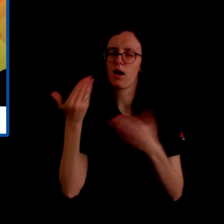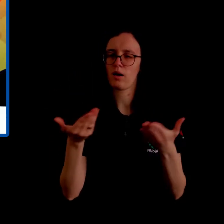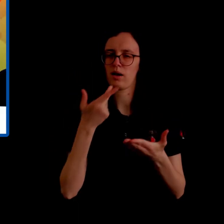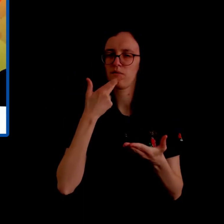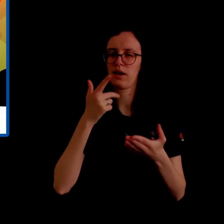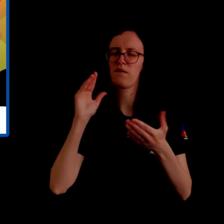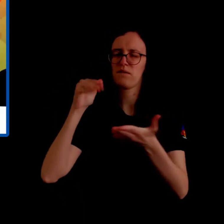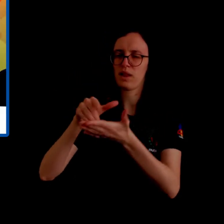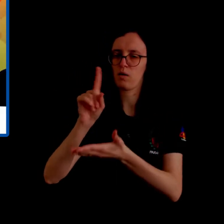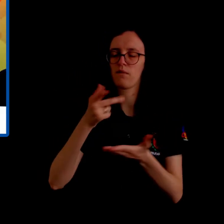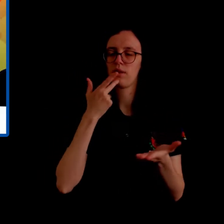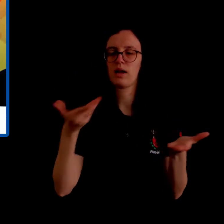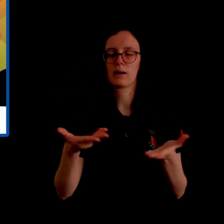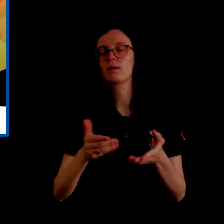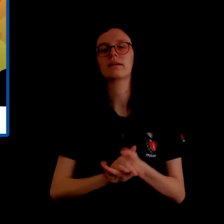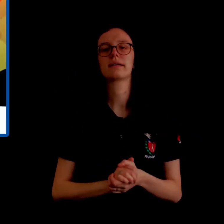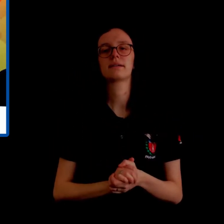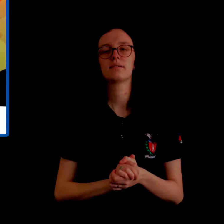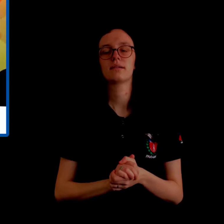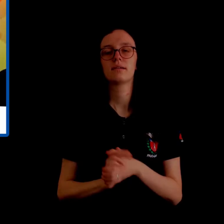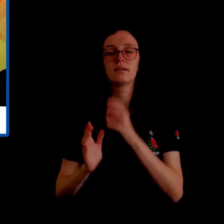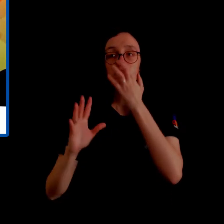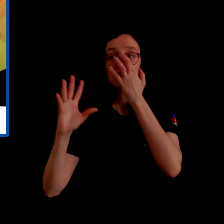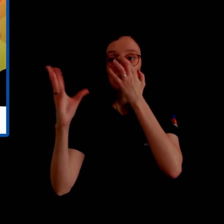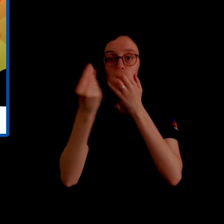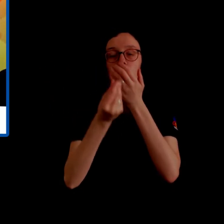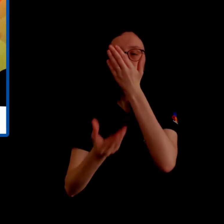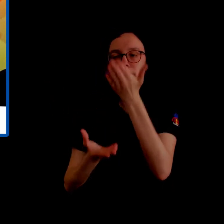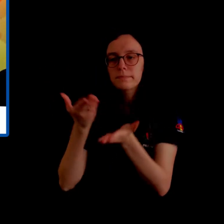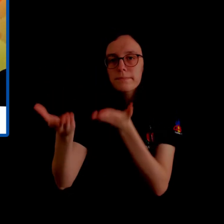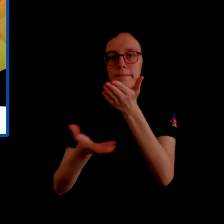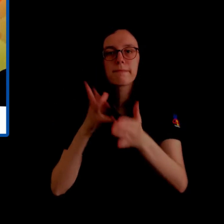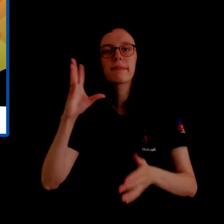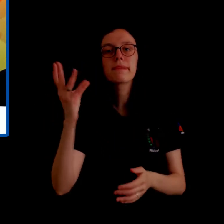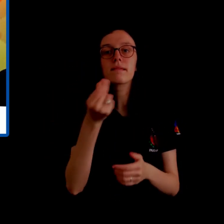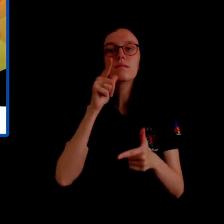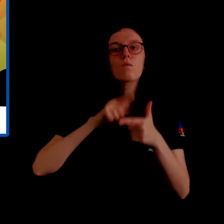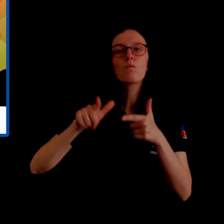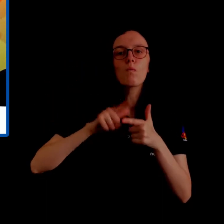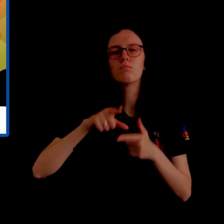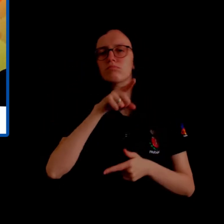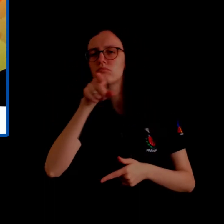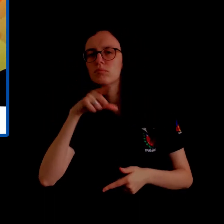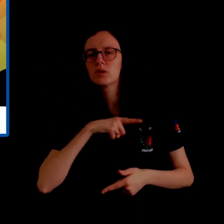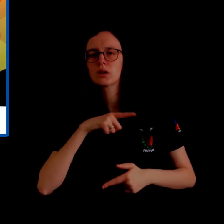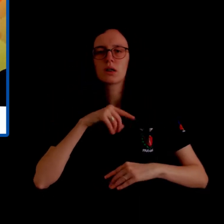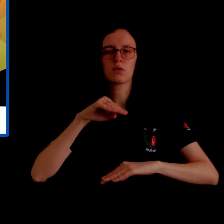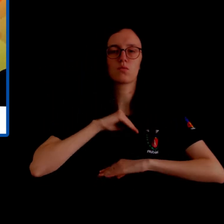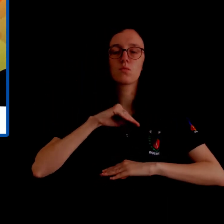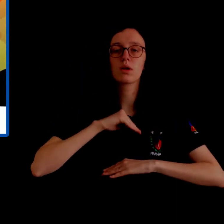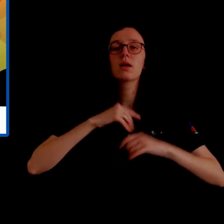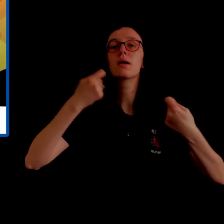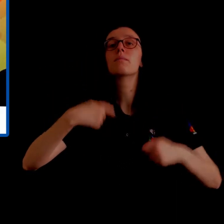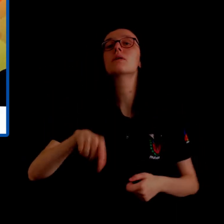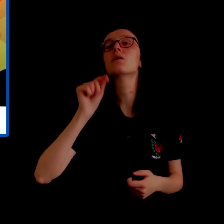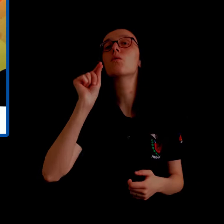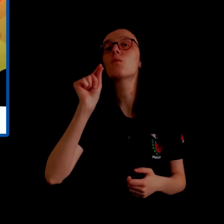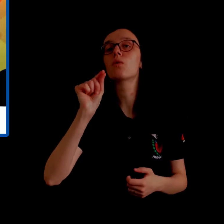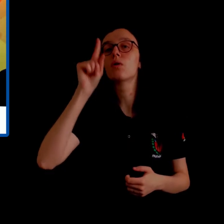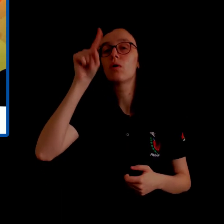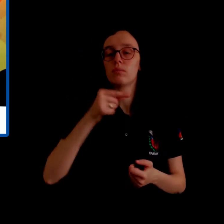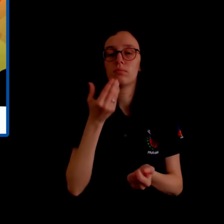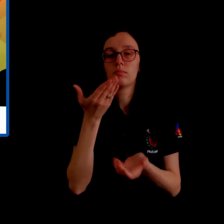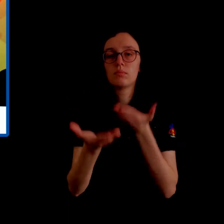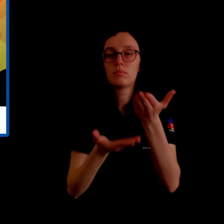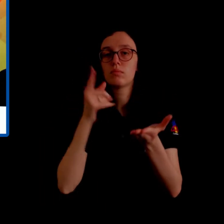agora. Todos os atendimentos, todos os problemas que vocês tenham, devem ser tratados